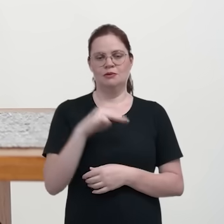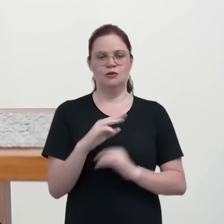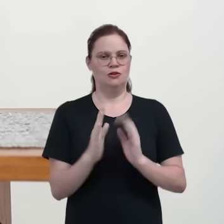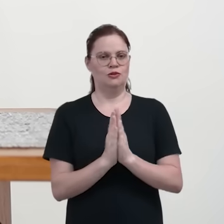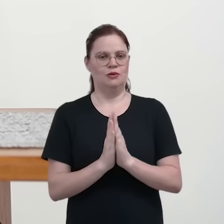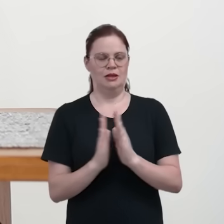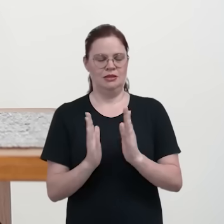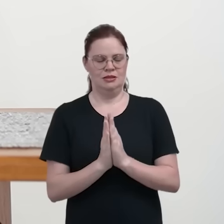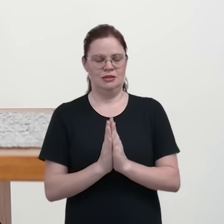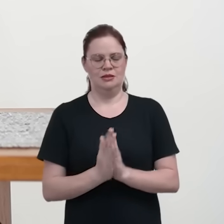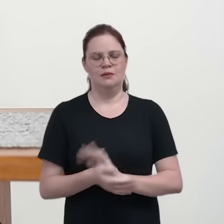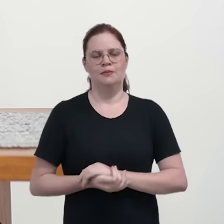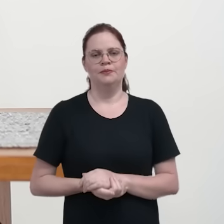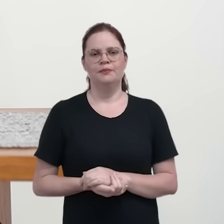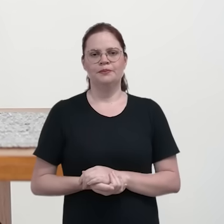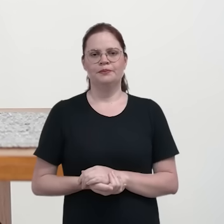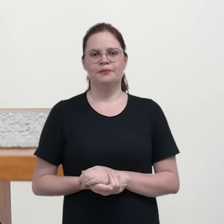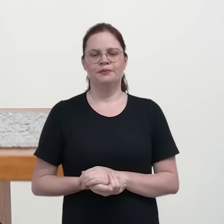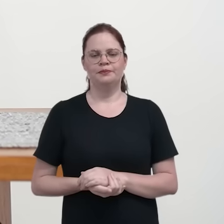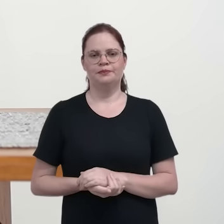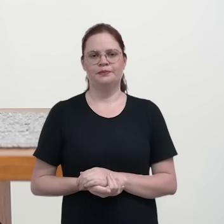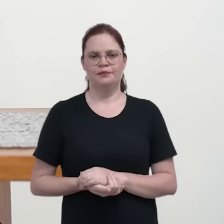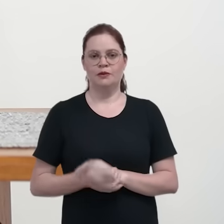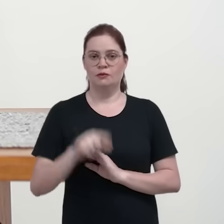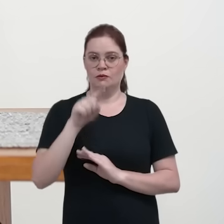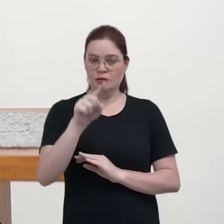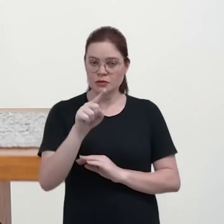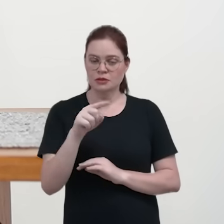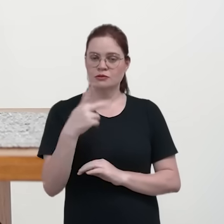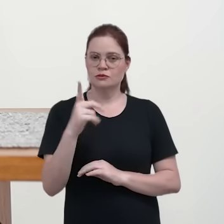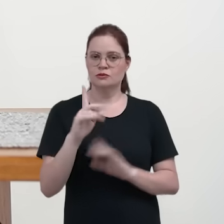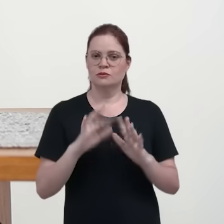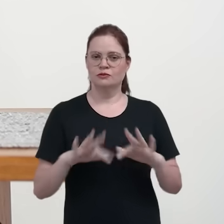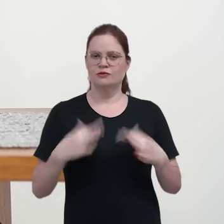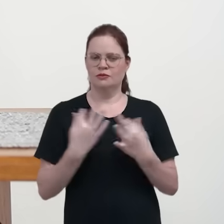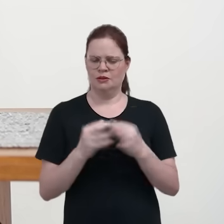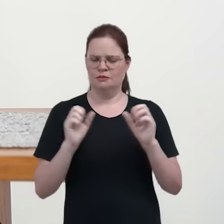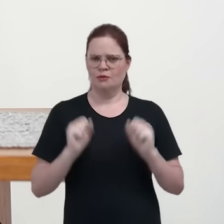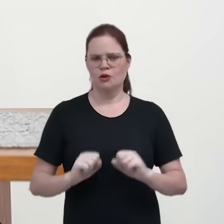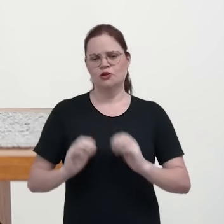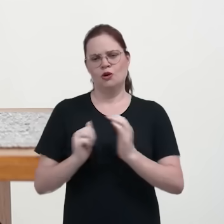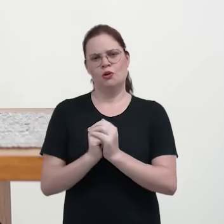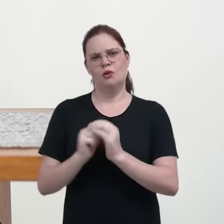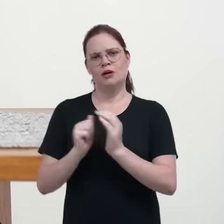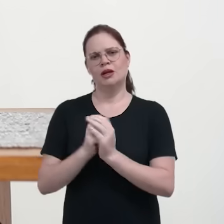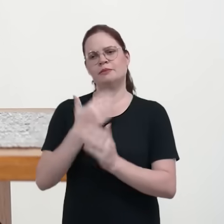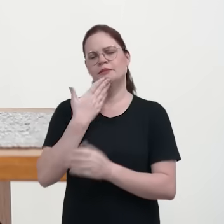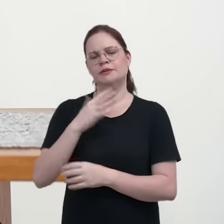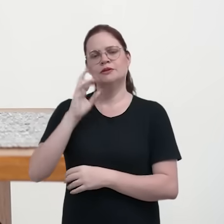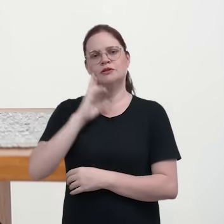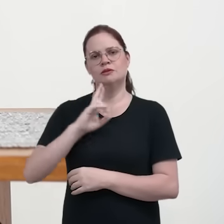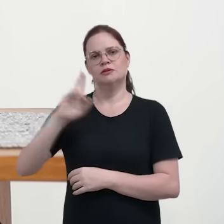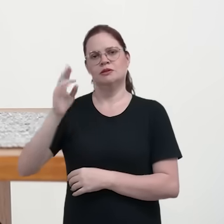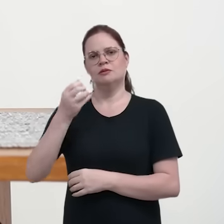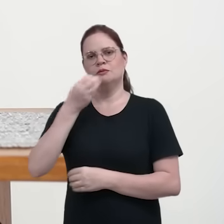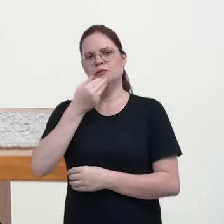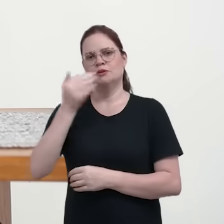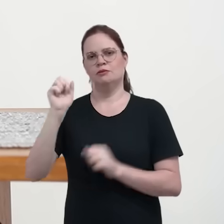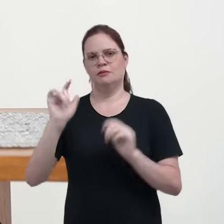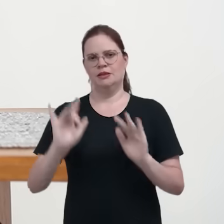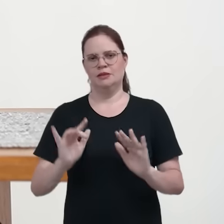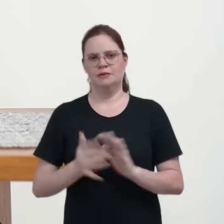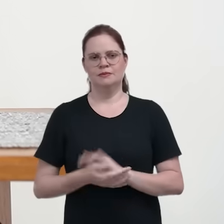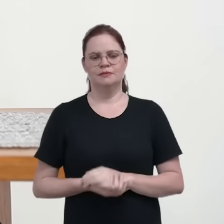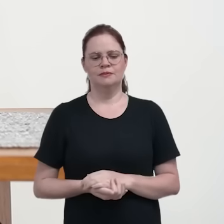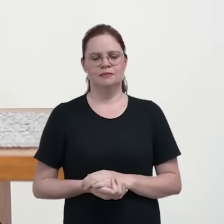ter um período de 5 minutos de oração, onde você poderá buscar uma bênção de Deus